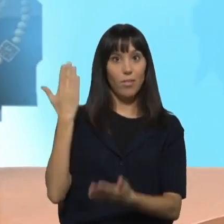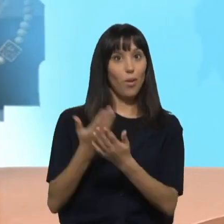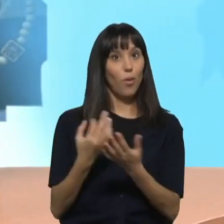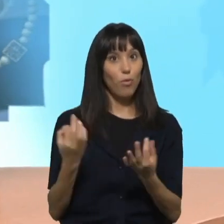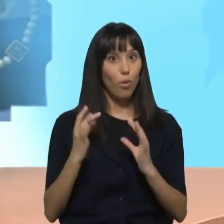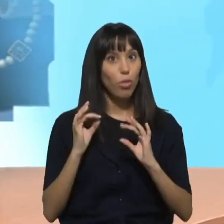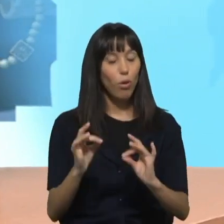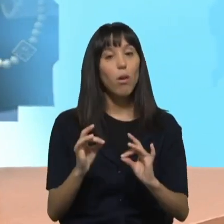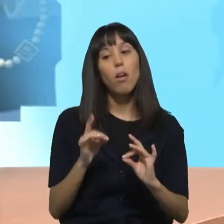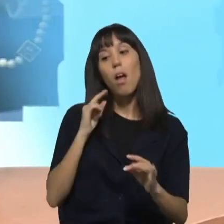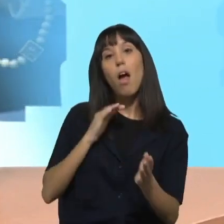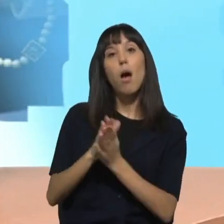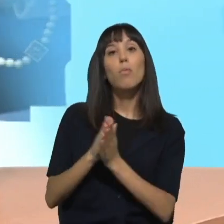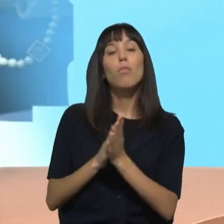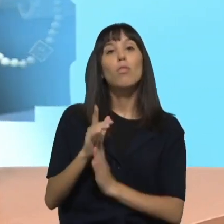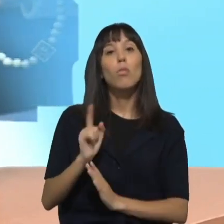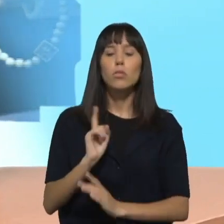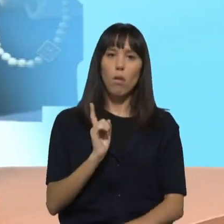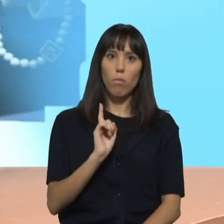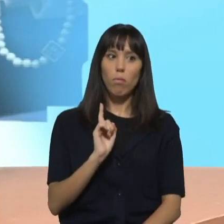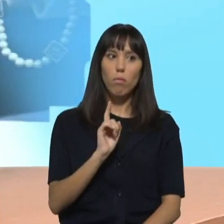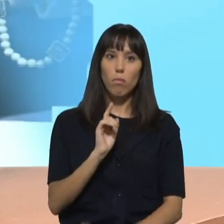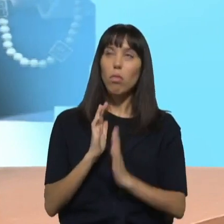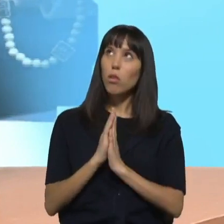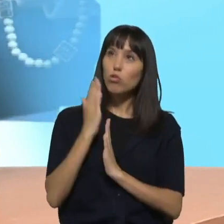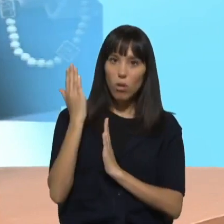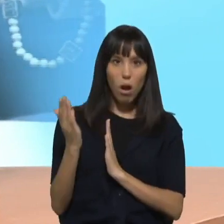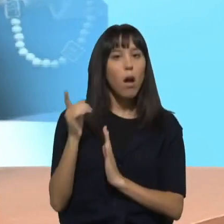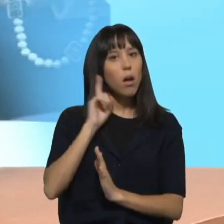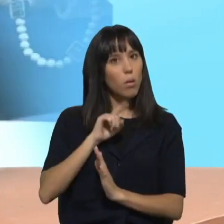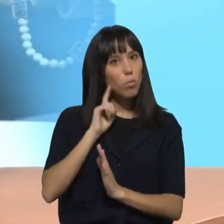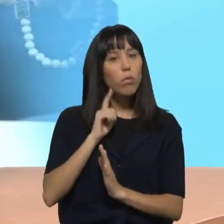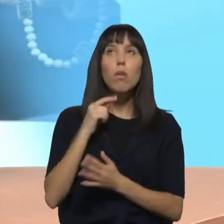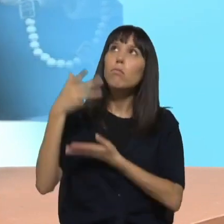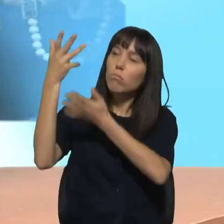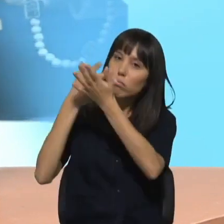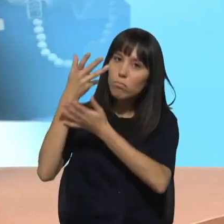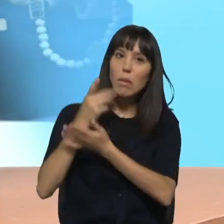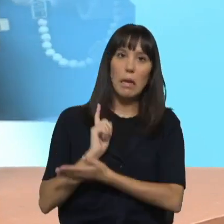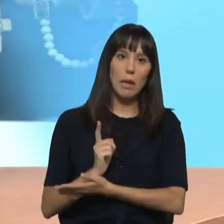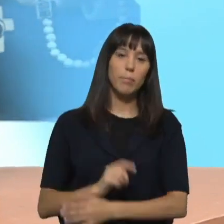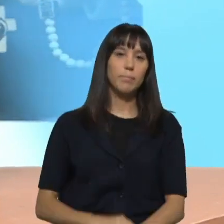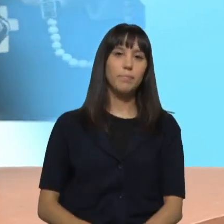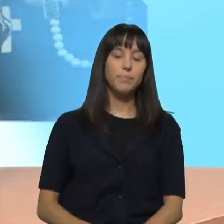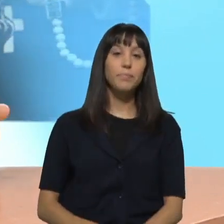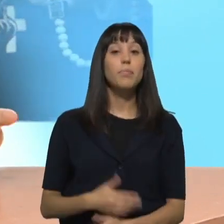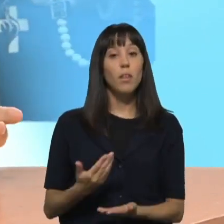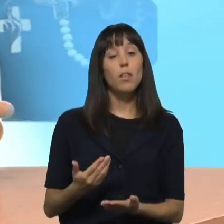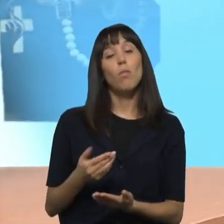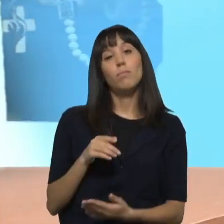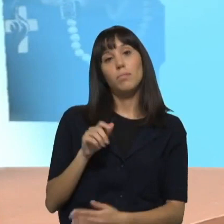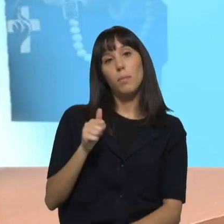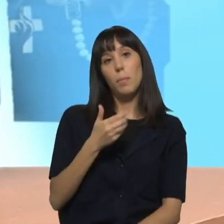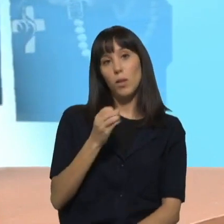eles agarraram nisto a dizer, não, mas Deus não só existe como é importante e a relação com Ele é importante. Eu julgo que a teologia do Bento XVI,